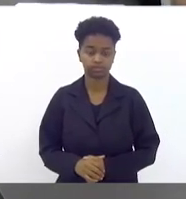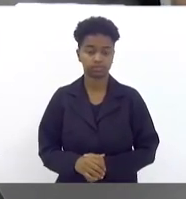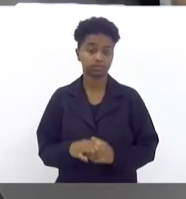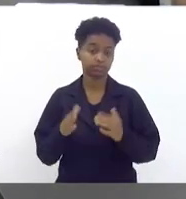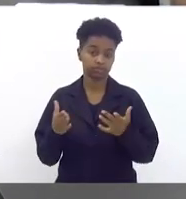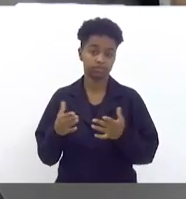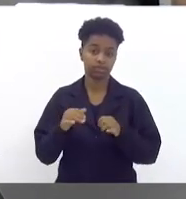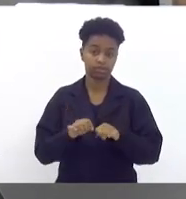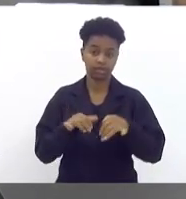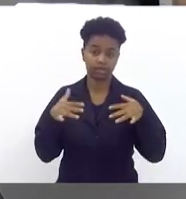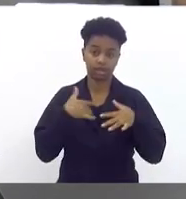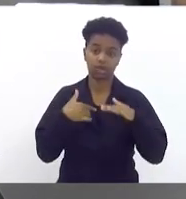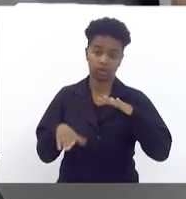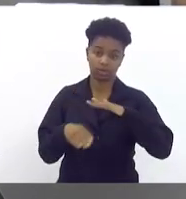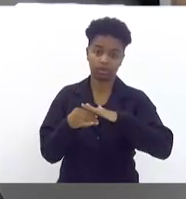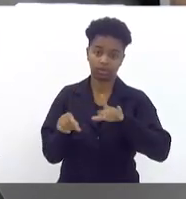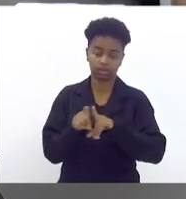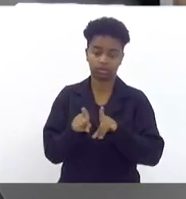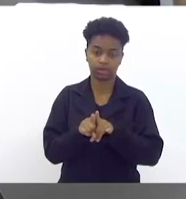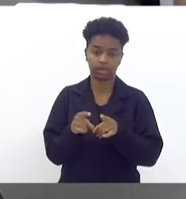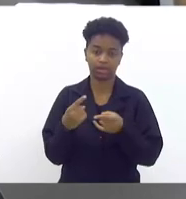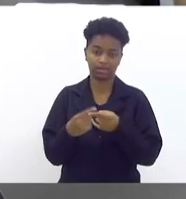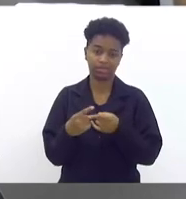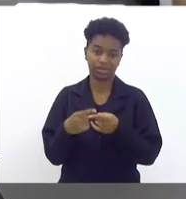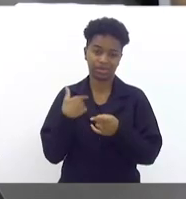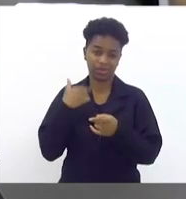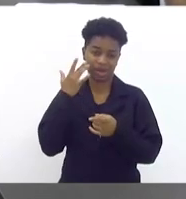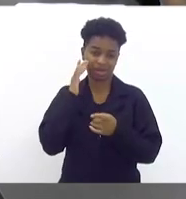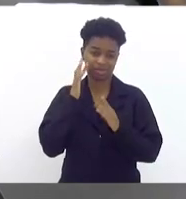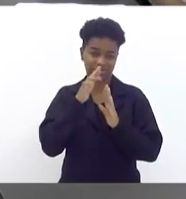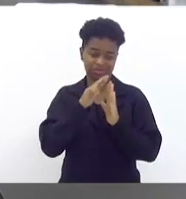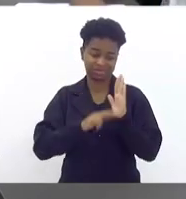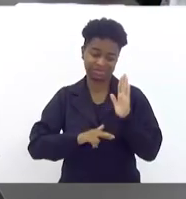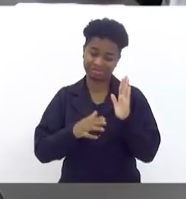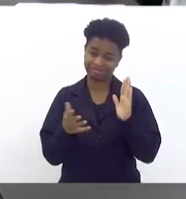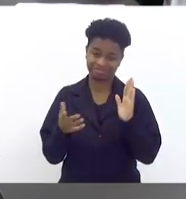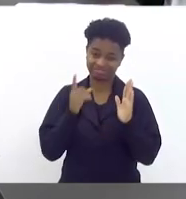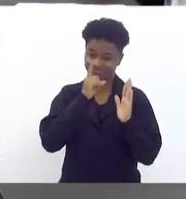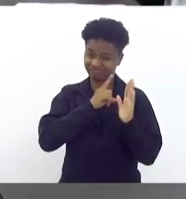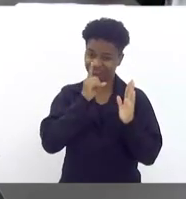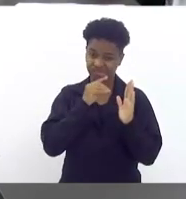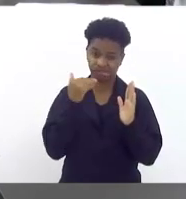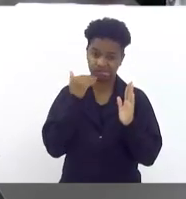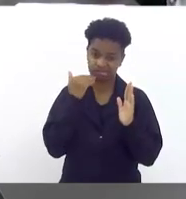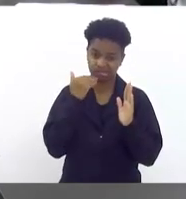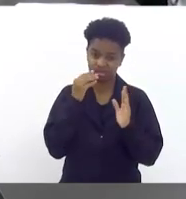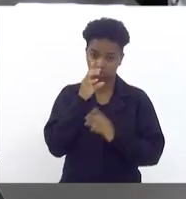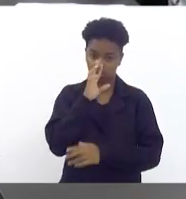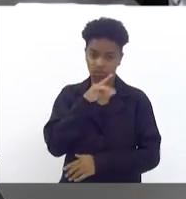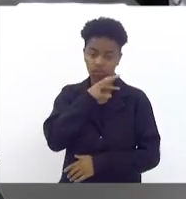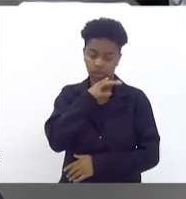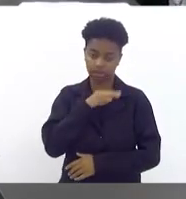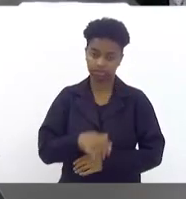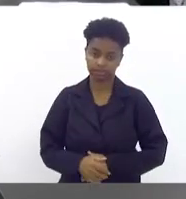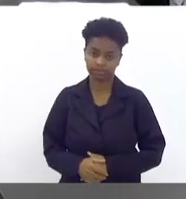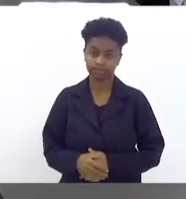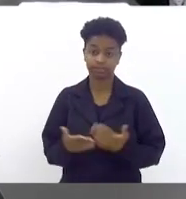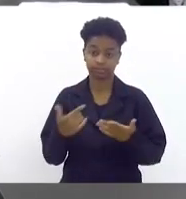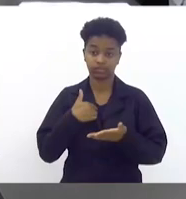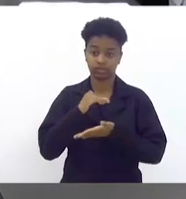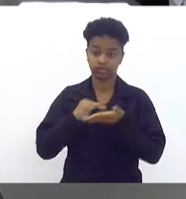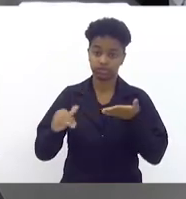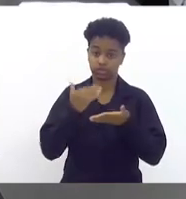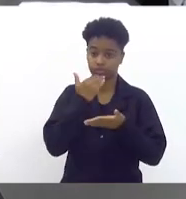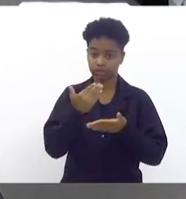em plenário, farei algumas emendas, porque achei a redação truncada, redação ruim. Bom, então eu retiro o pedido